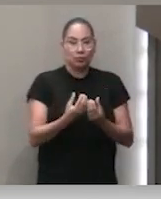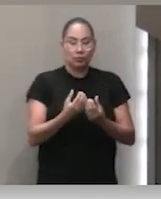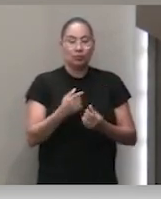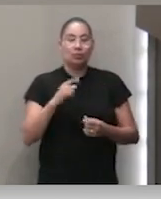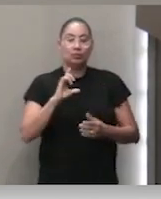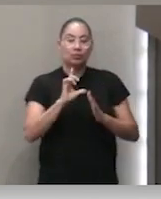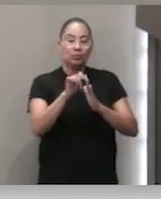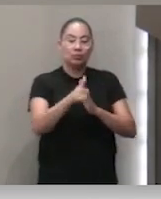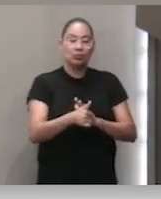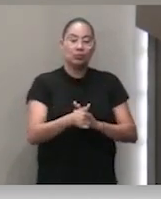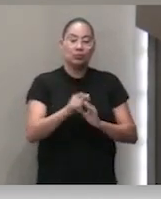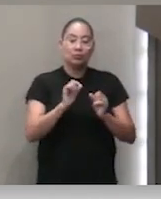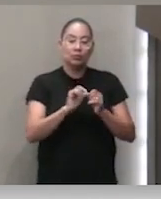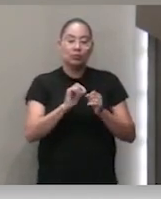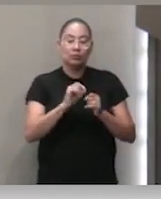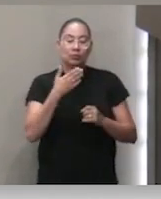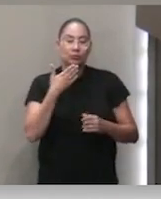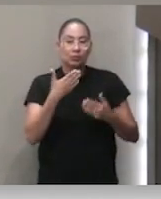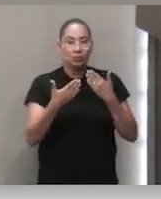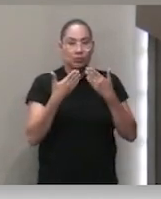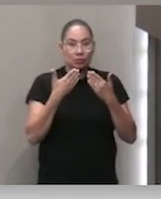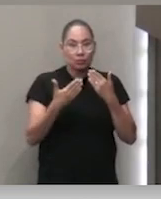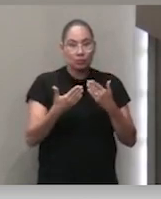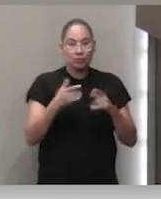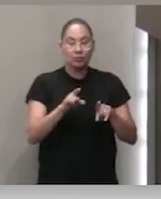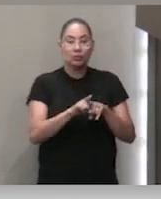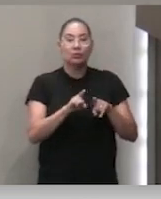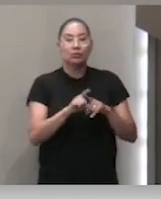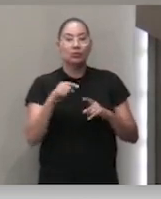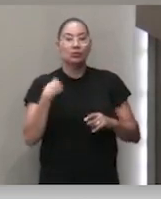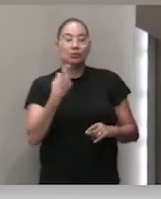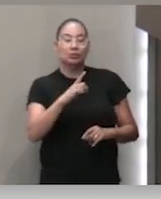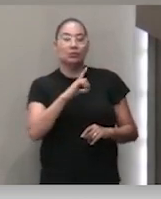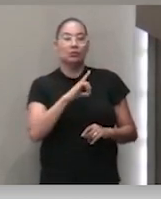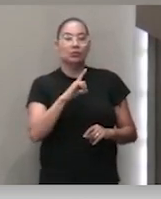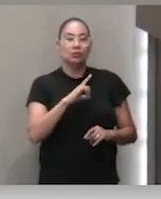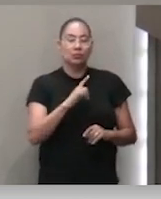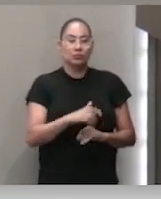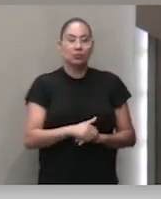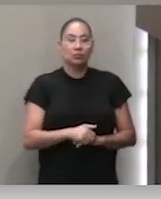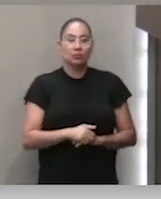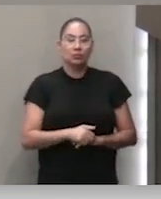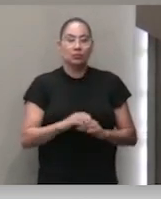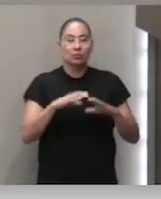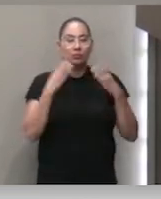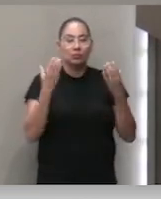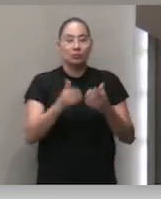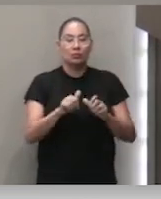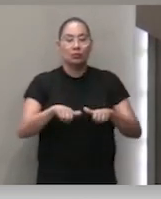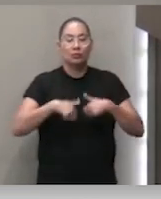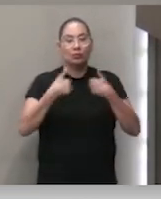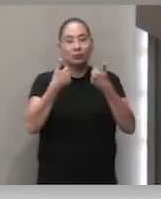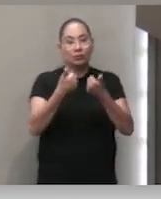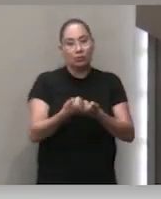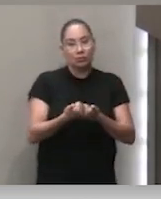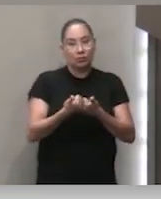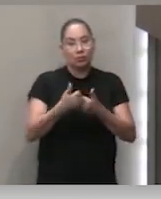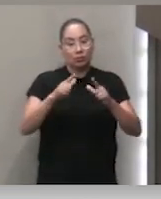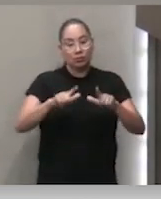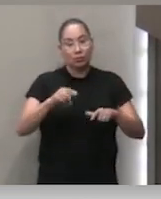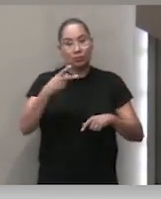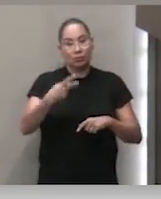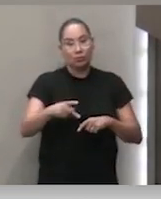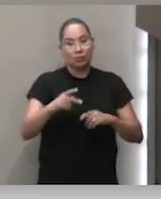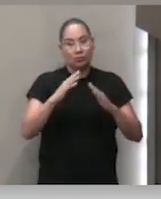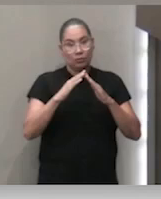depois possam fazer suas reivindicações e para que possamos aí ter uma comunidade melhor aonde você mora. Então você